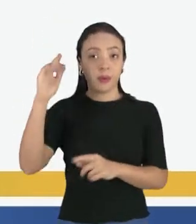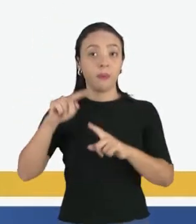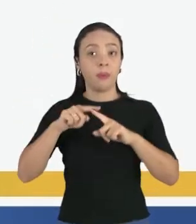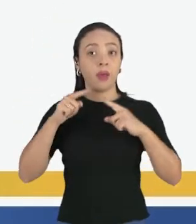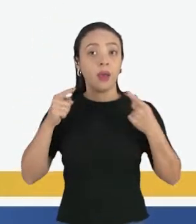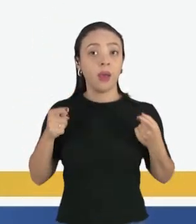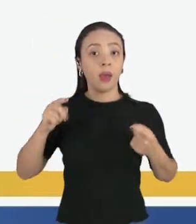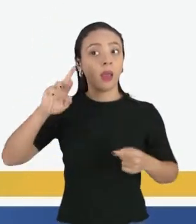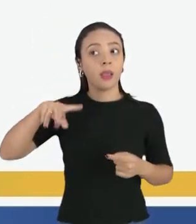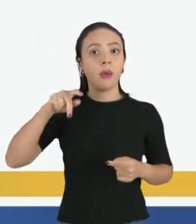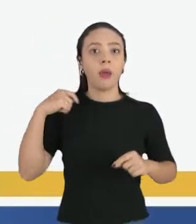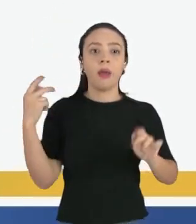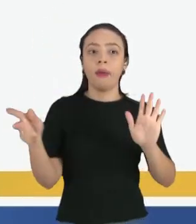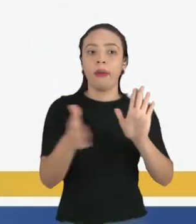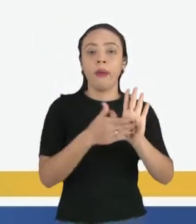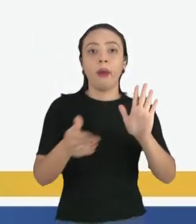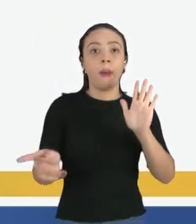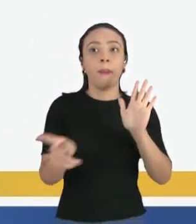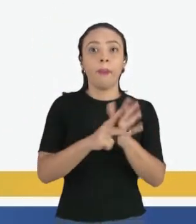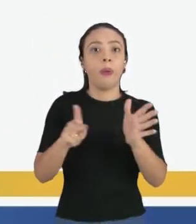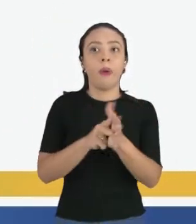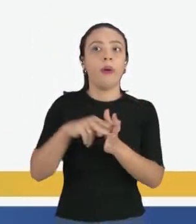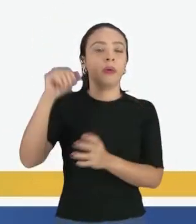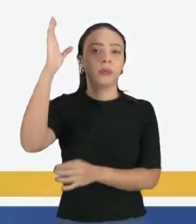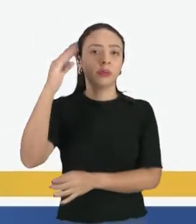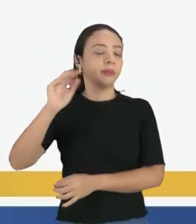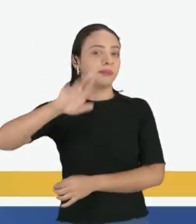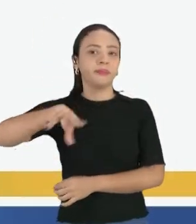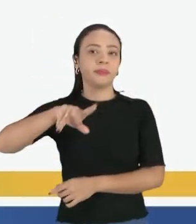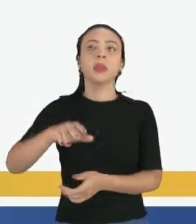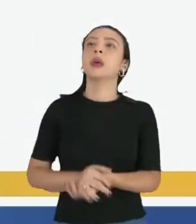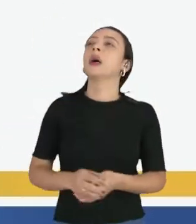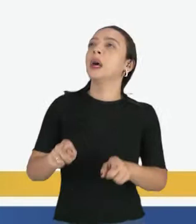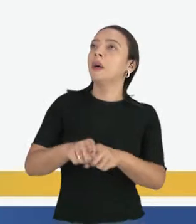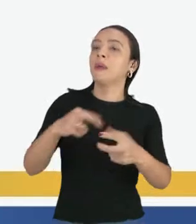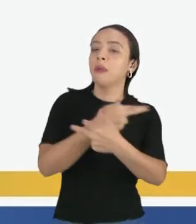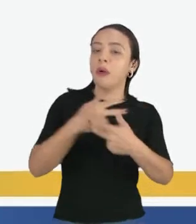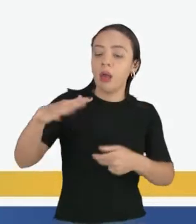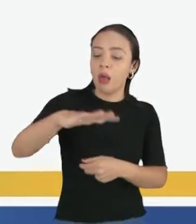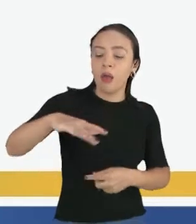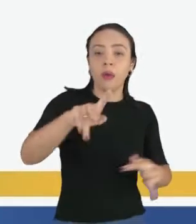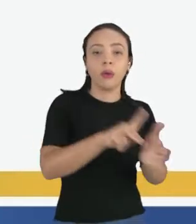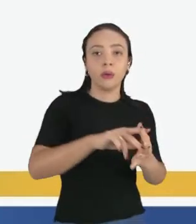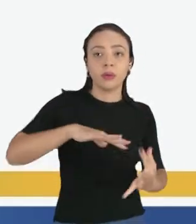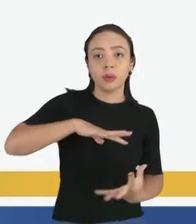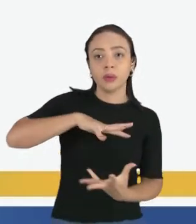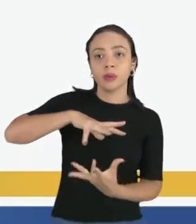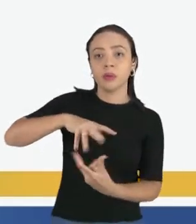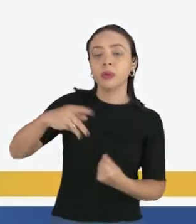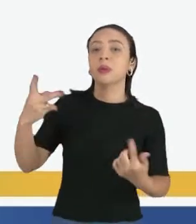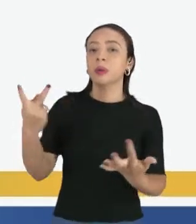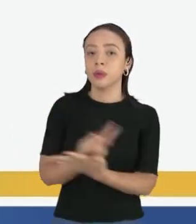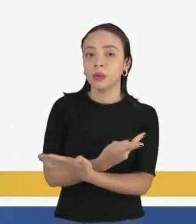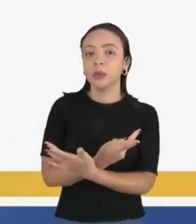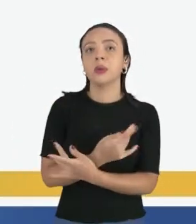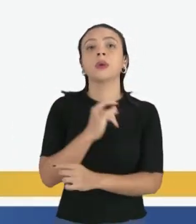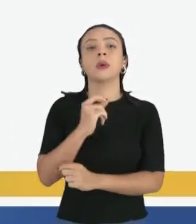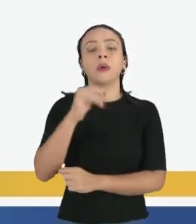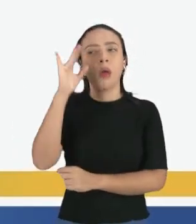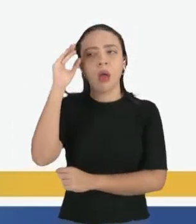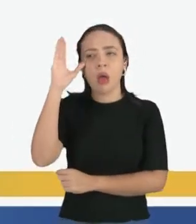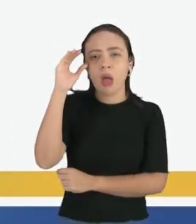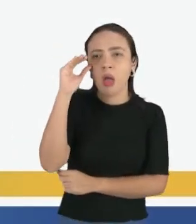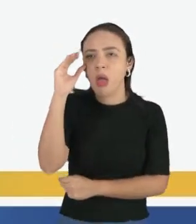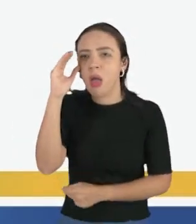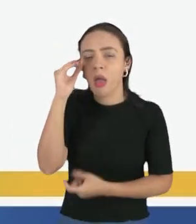não é um fato exclusivo apenas do Brasil. Em várias regiões do planeta onde ocorre interesses